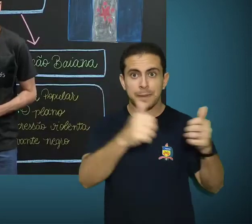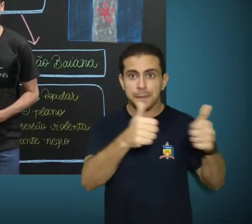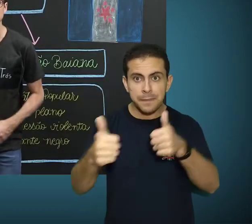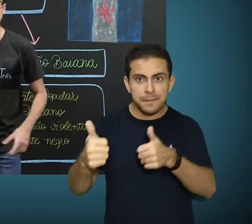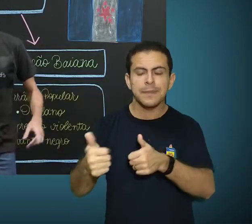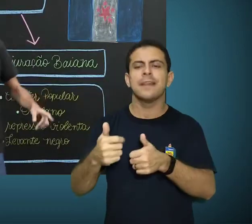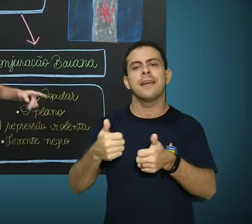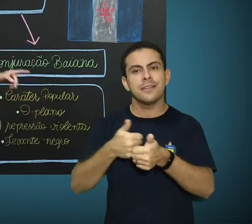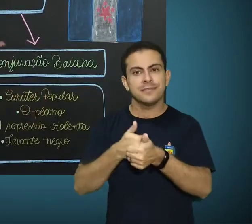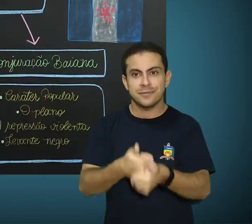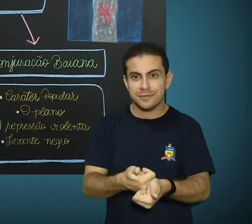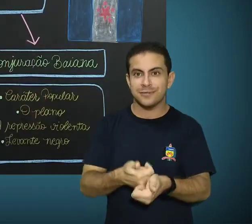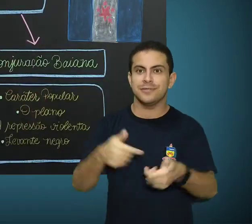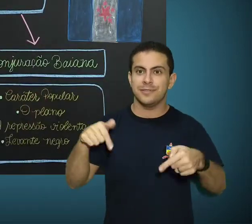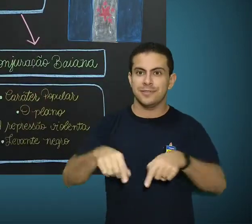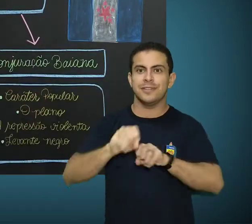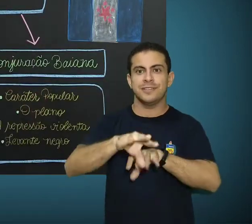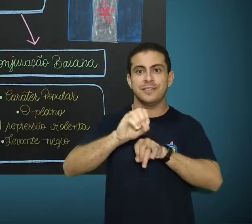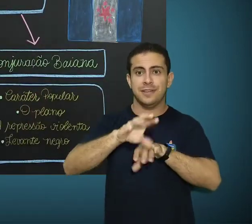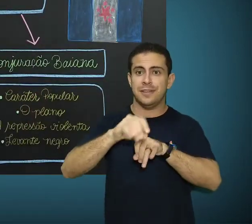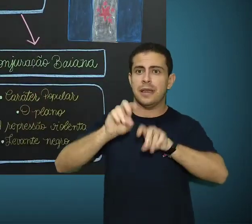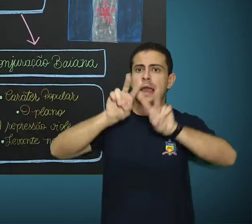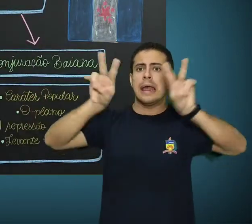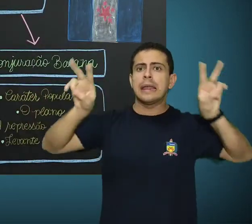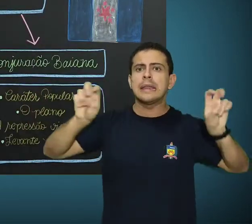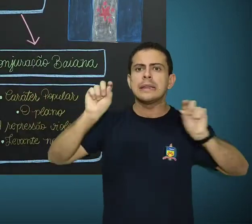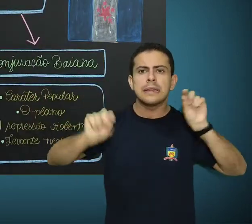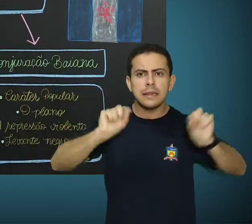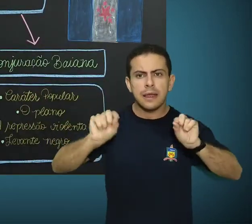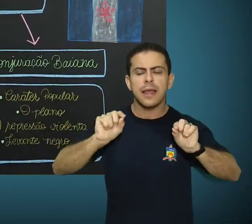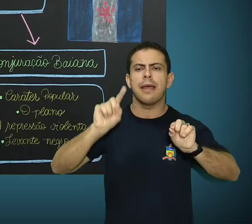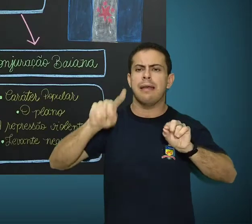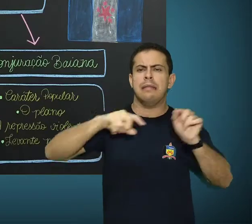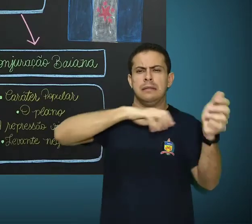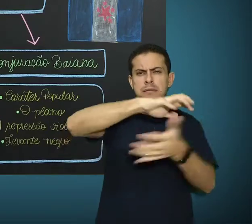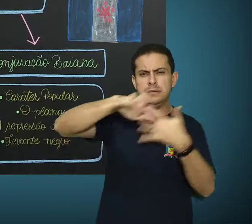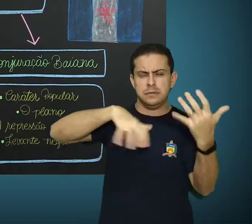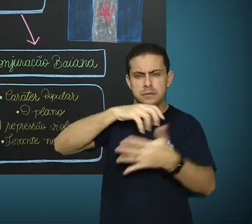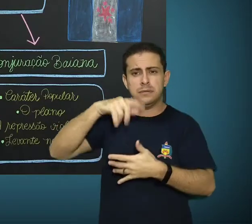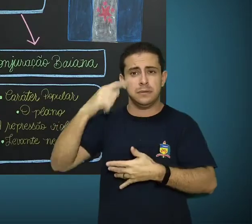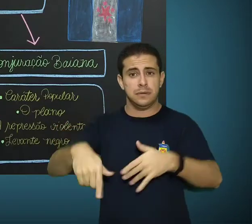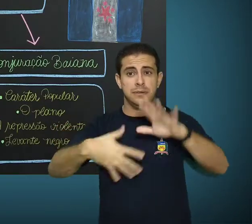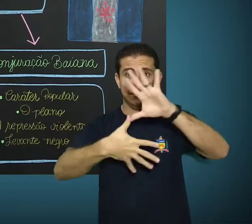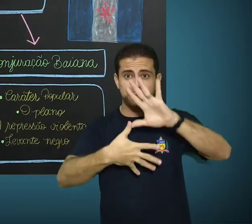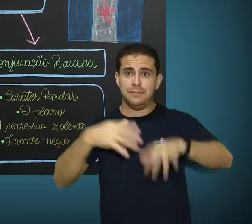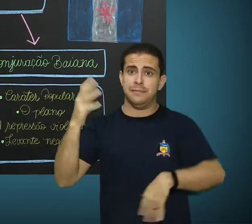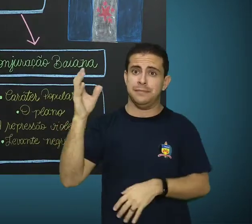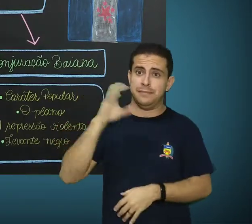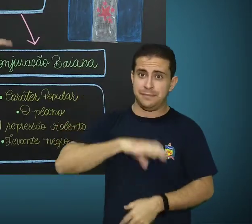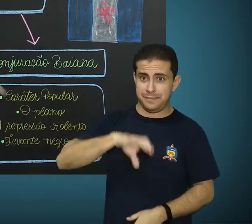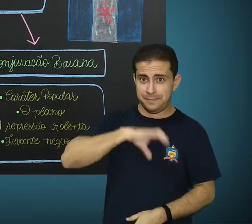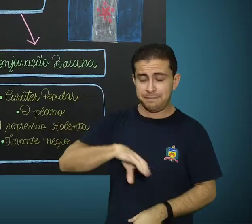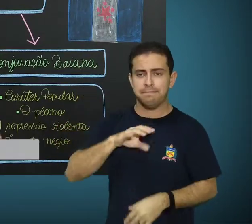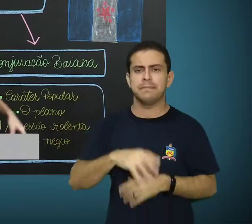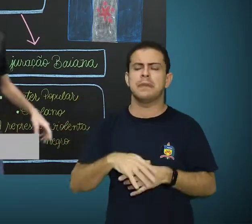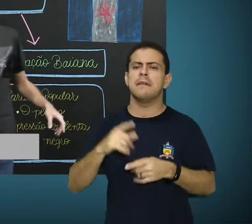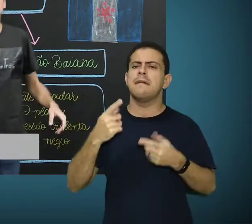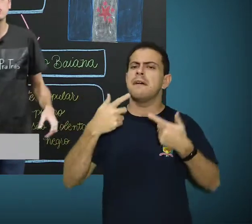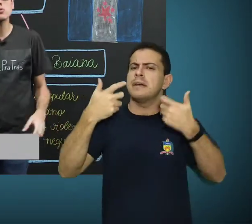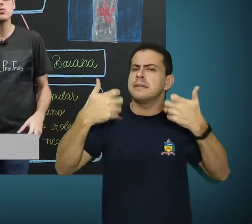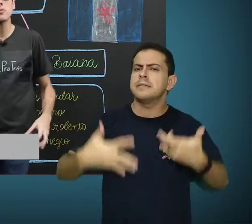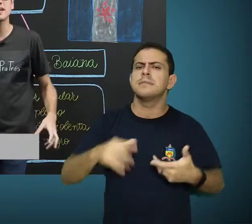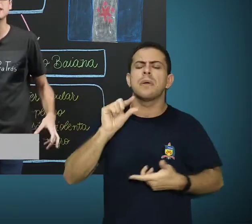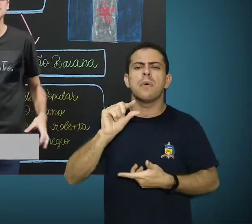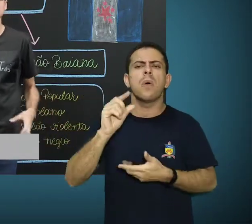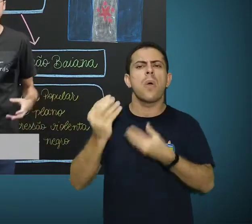Fala pessoal, tudo bem? Acompanha comigo aqui. O título da aula de hoje é Rebeliões na América Portuguesa. A gente vai discutir